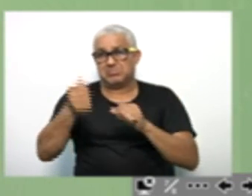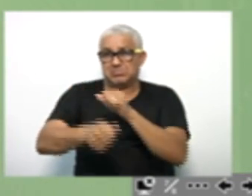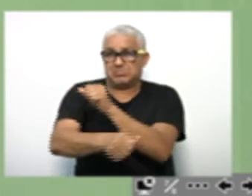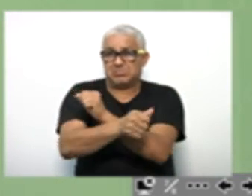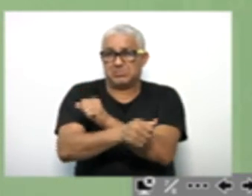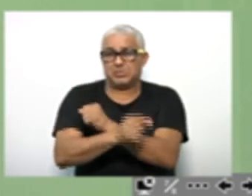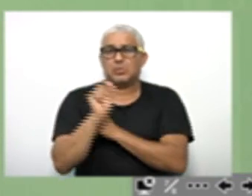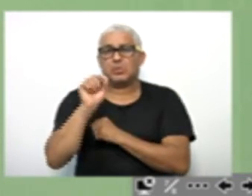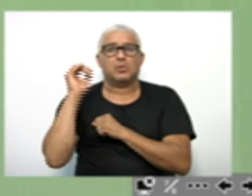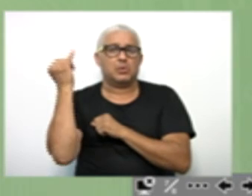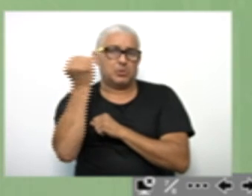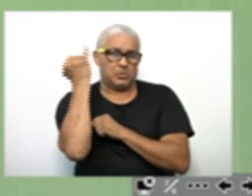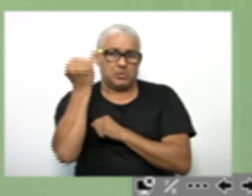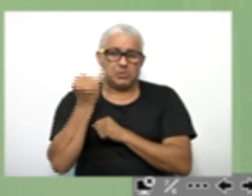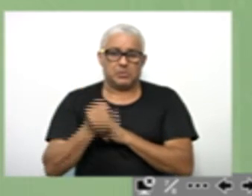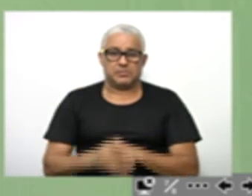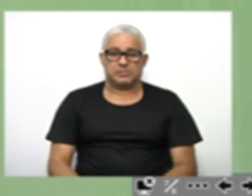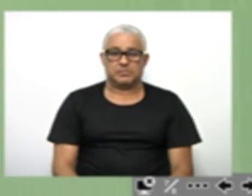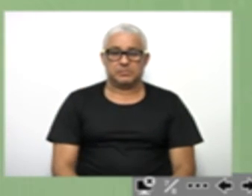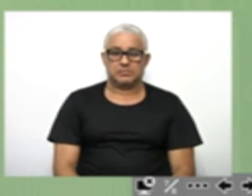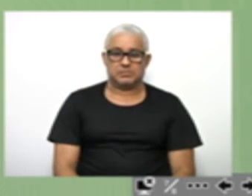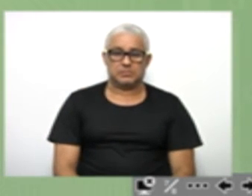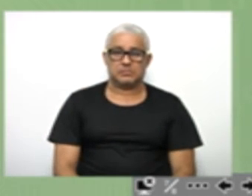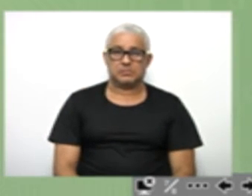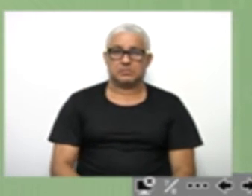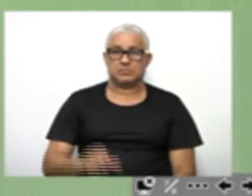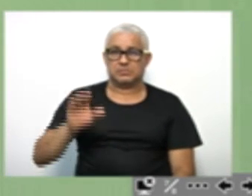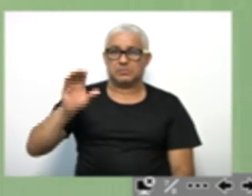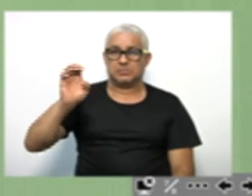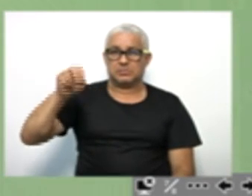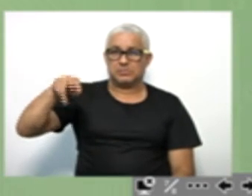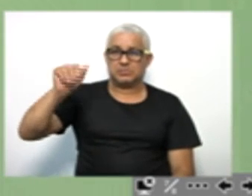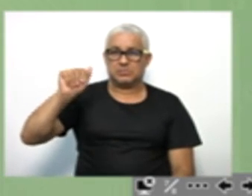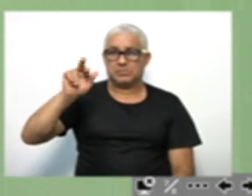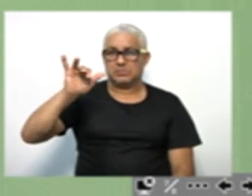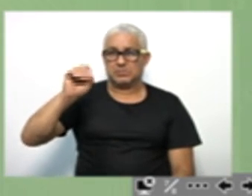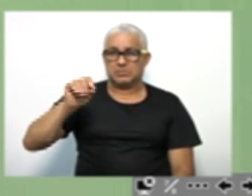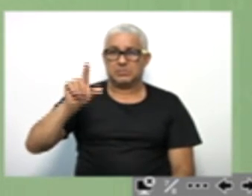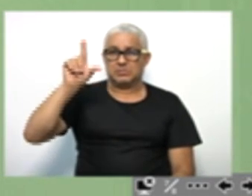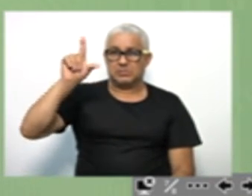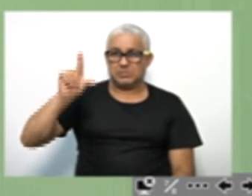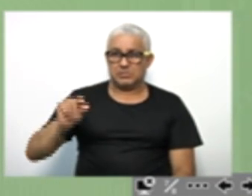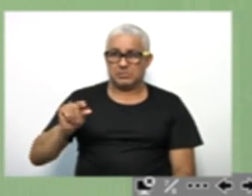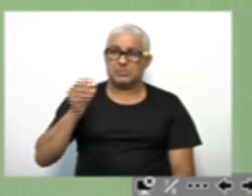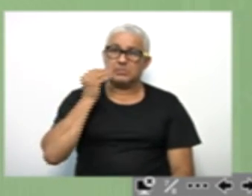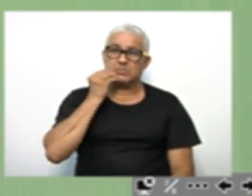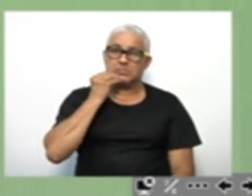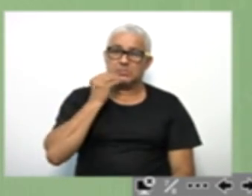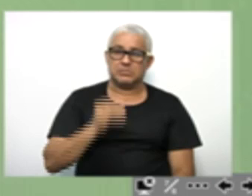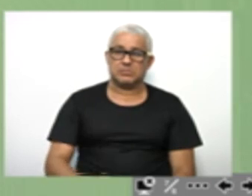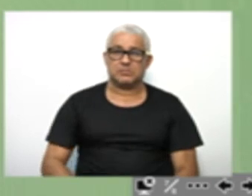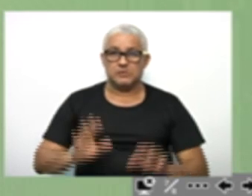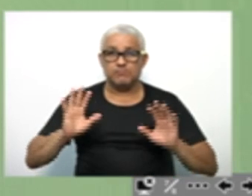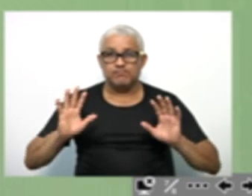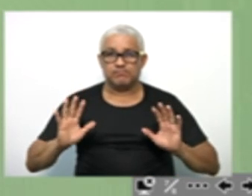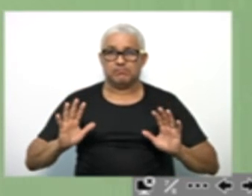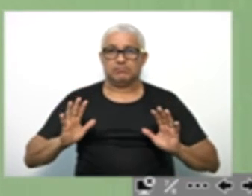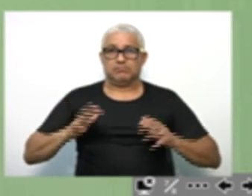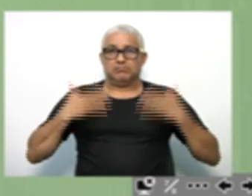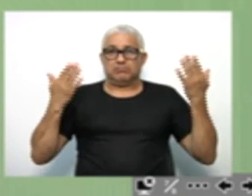a importância? Continuando, cenários, eles reduzem as chances de